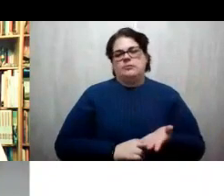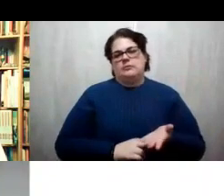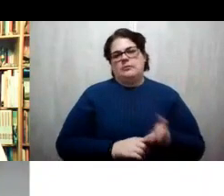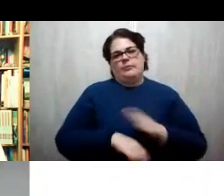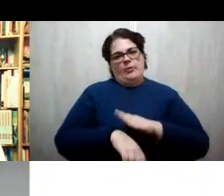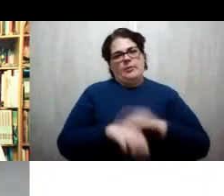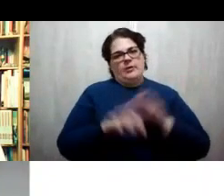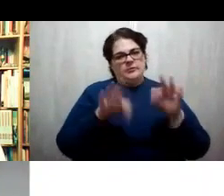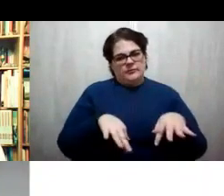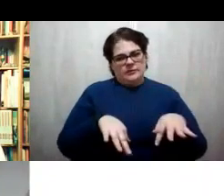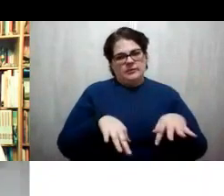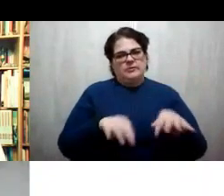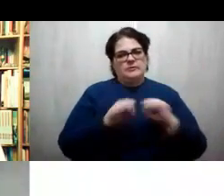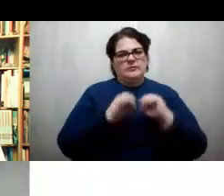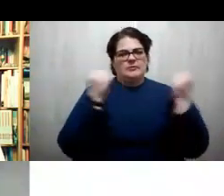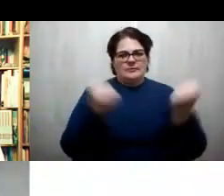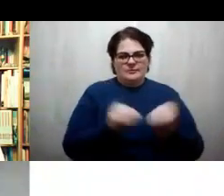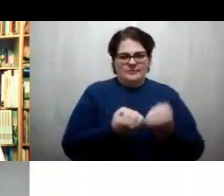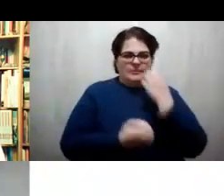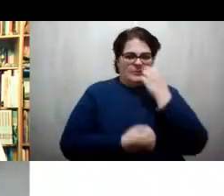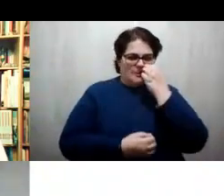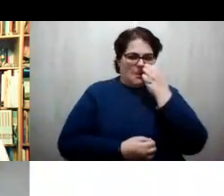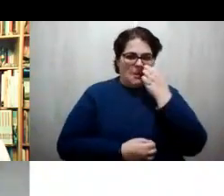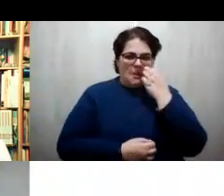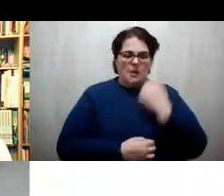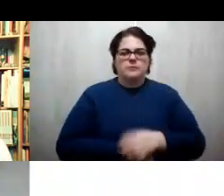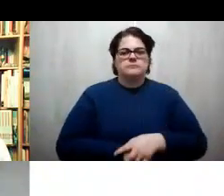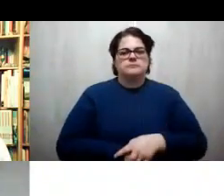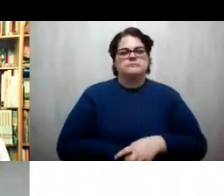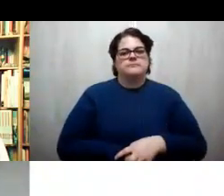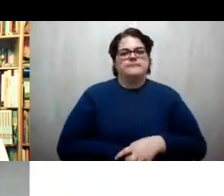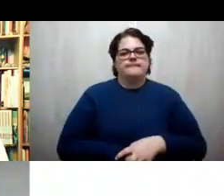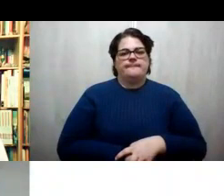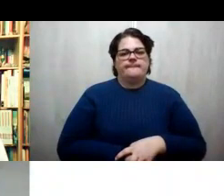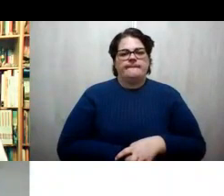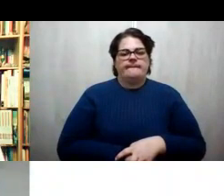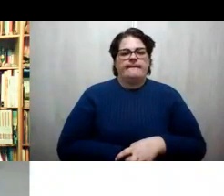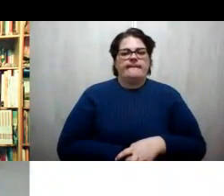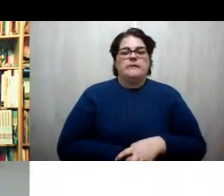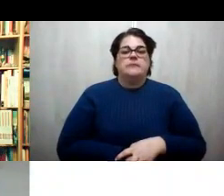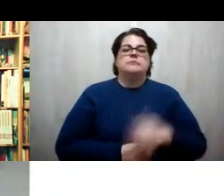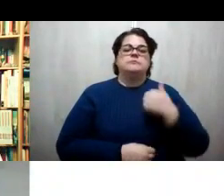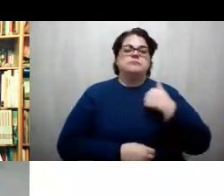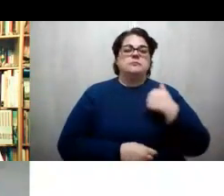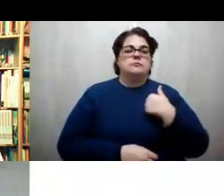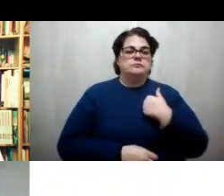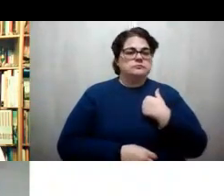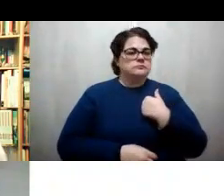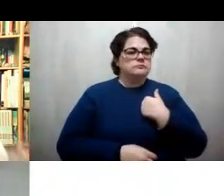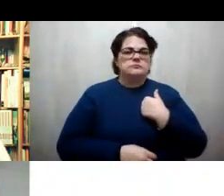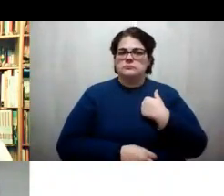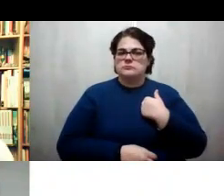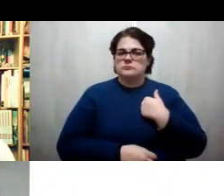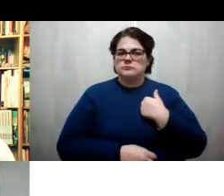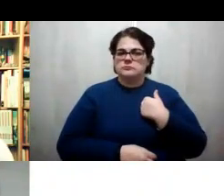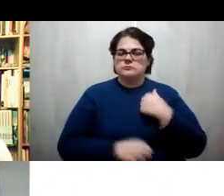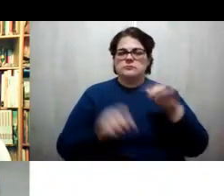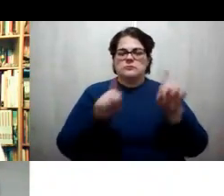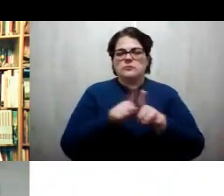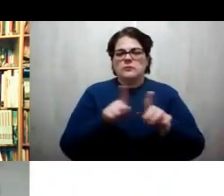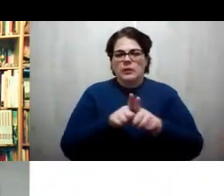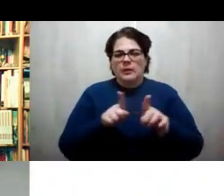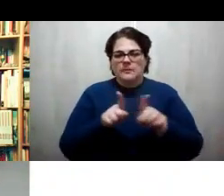nosso festival. Olha, falando em alto astral, eu tenho que também fazer um elogio a toda